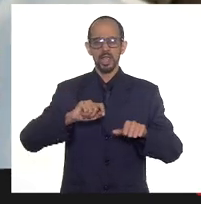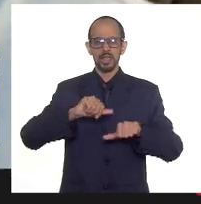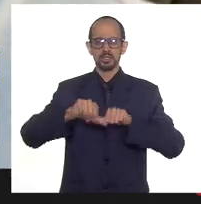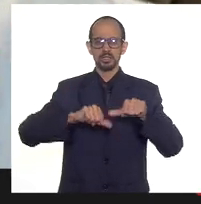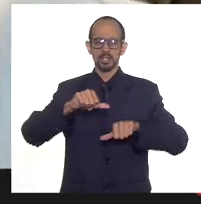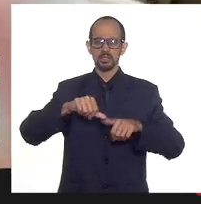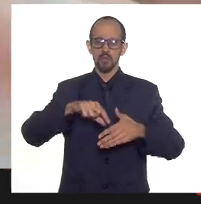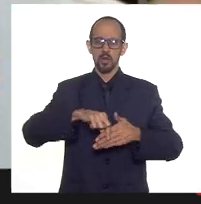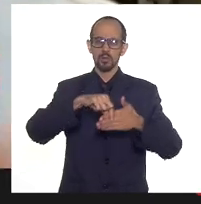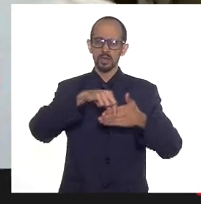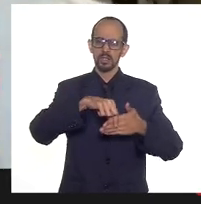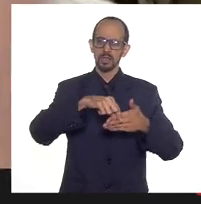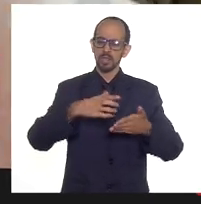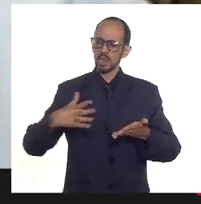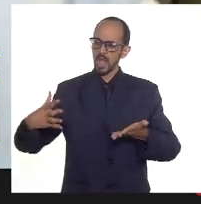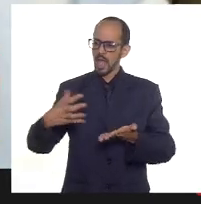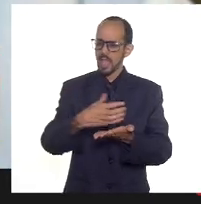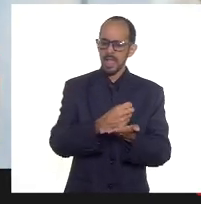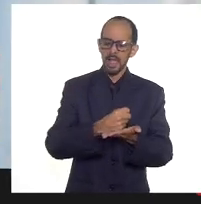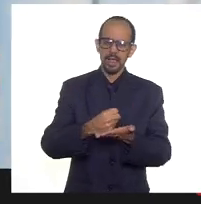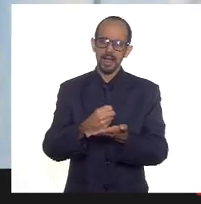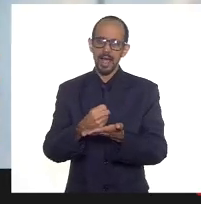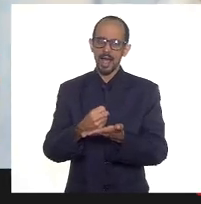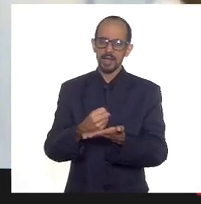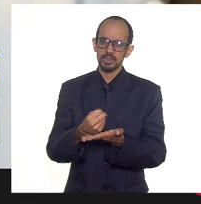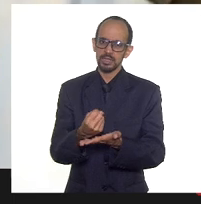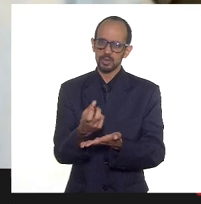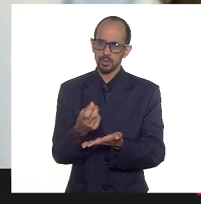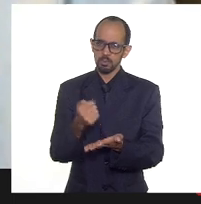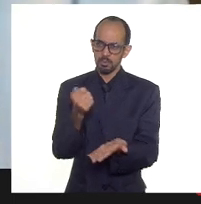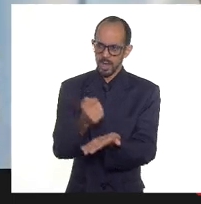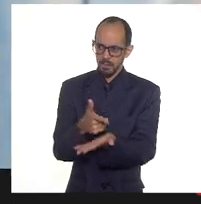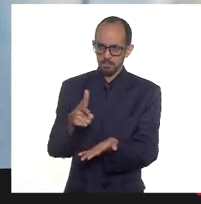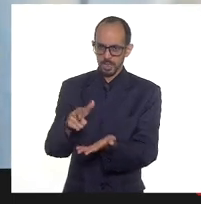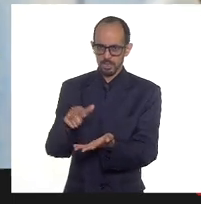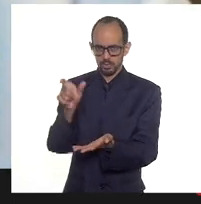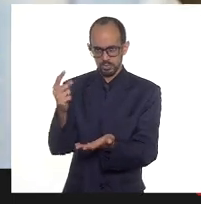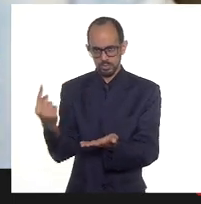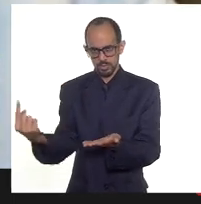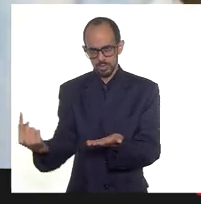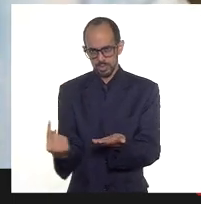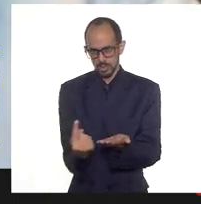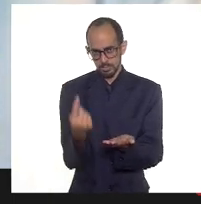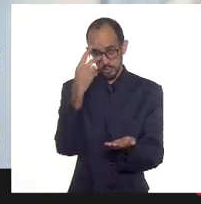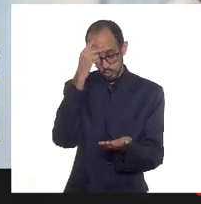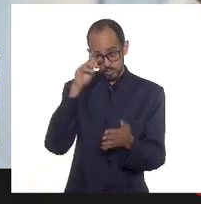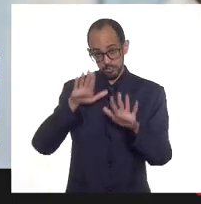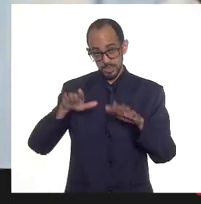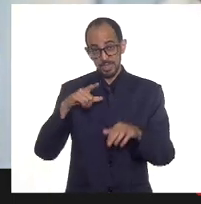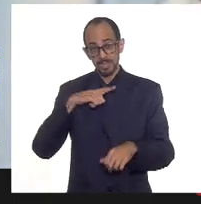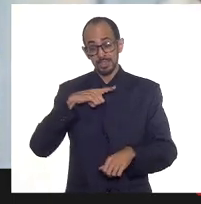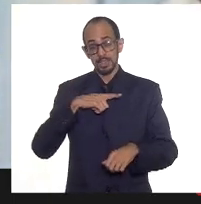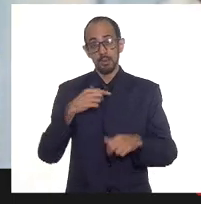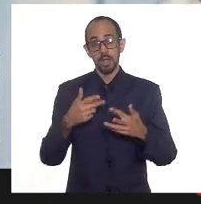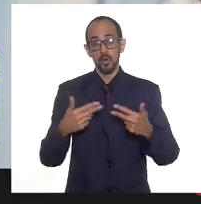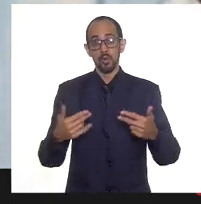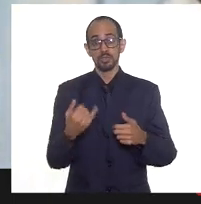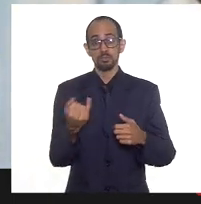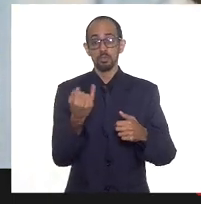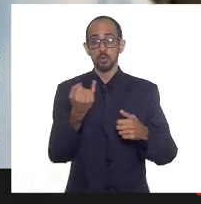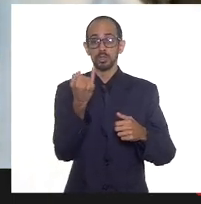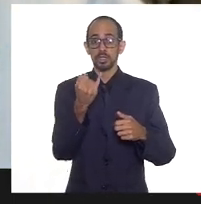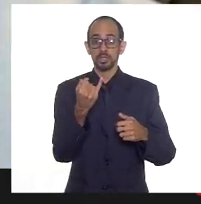em dízimos, etc., mas ele tem uma coisa importante para o traficante. Ele, como não